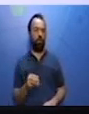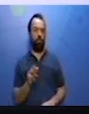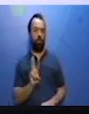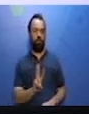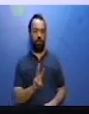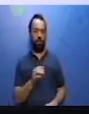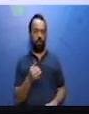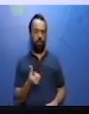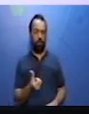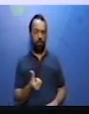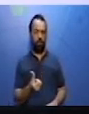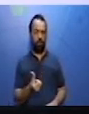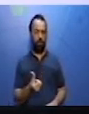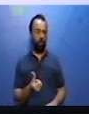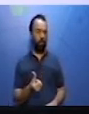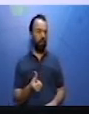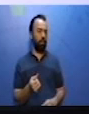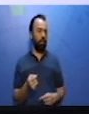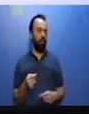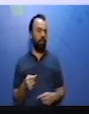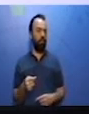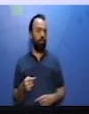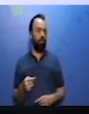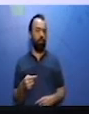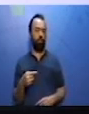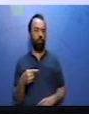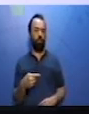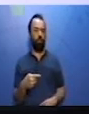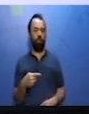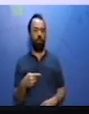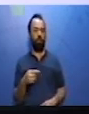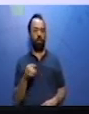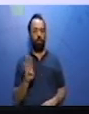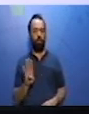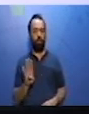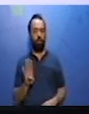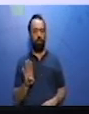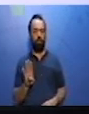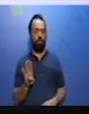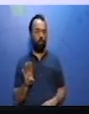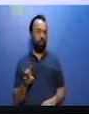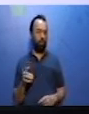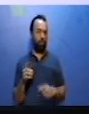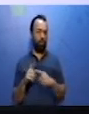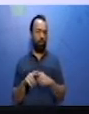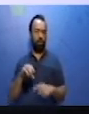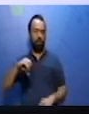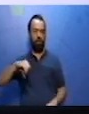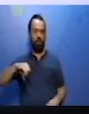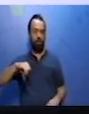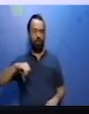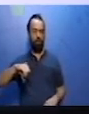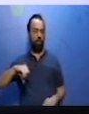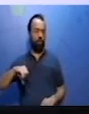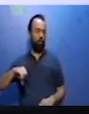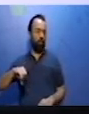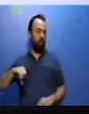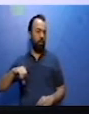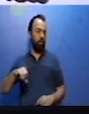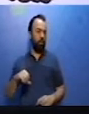36 ou menos 4 x 1 - 4 às vezes 9